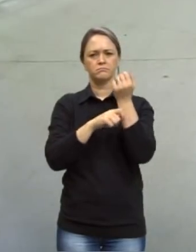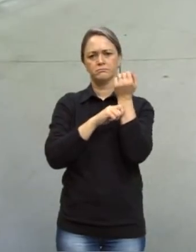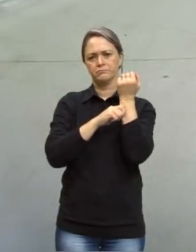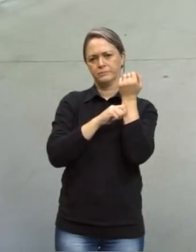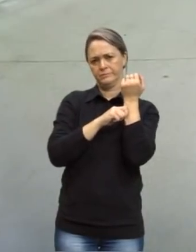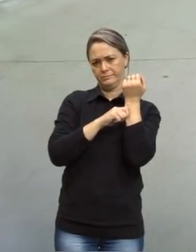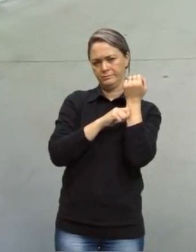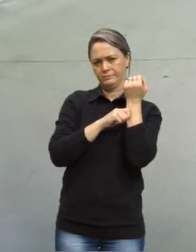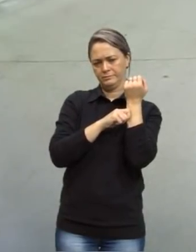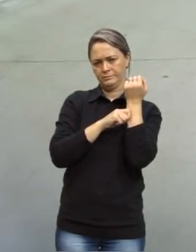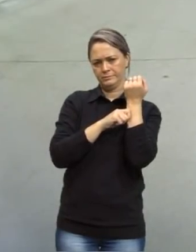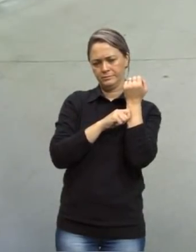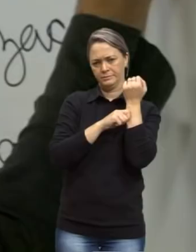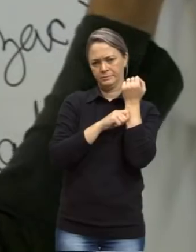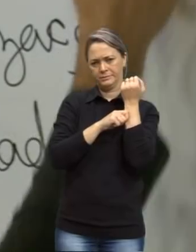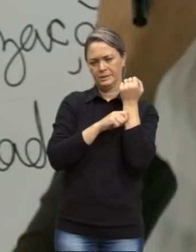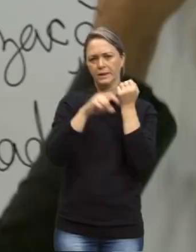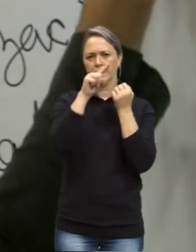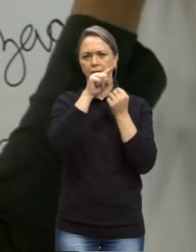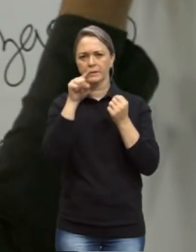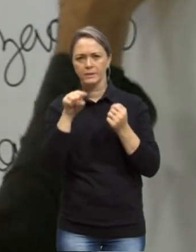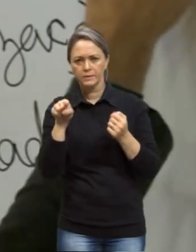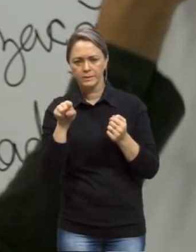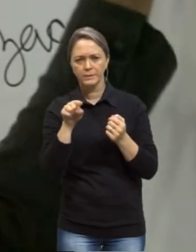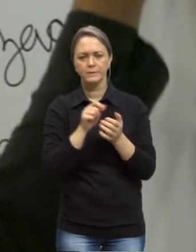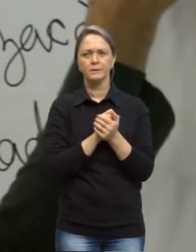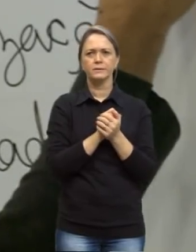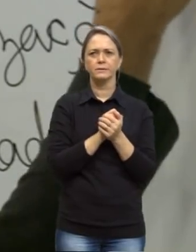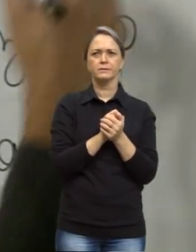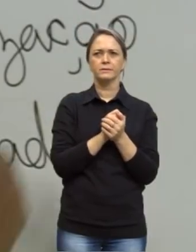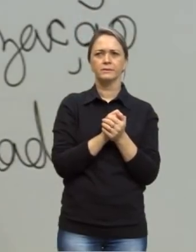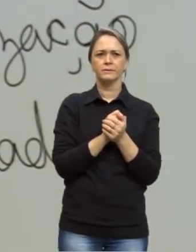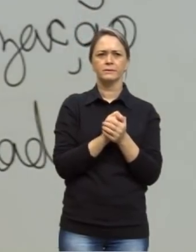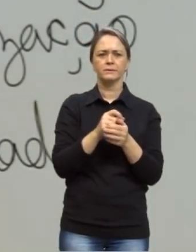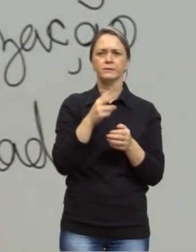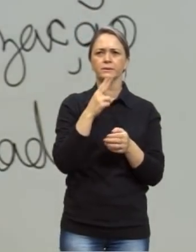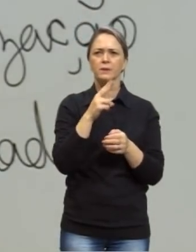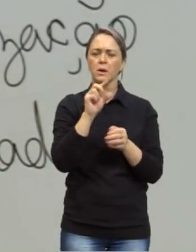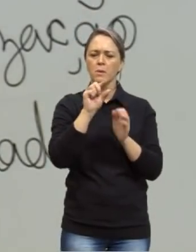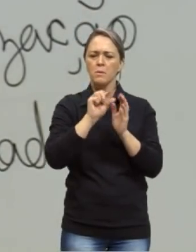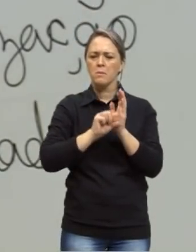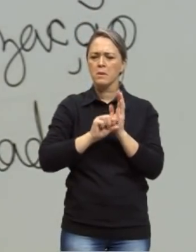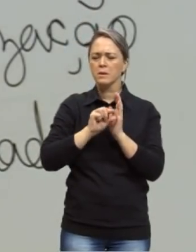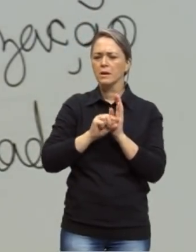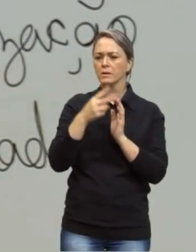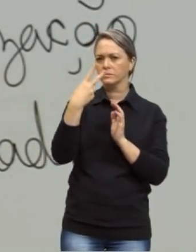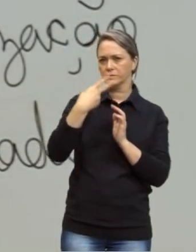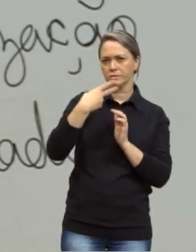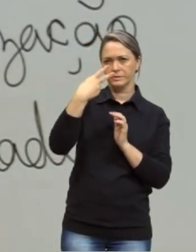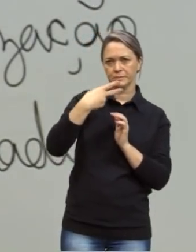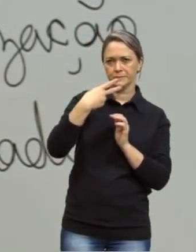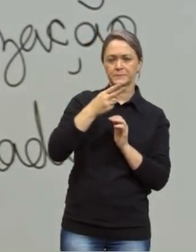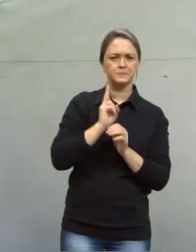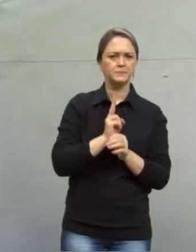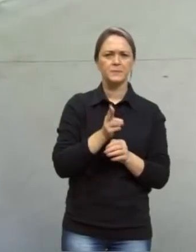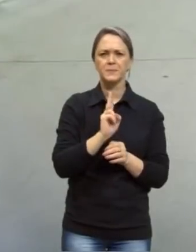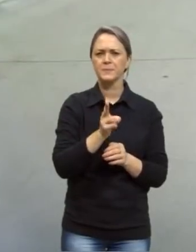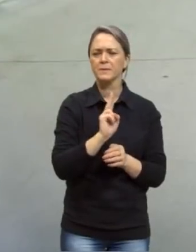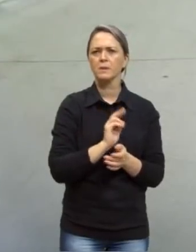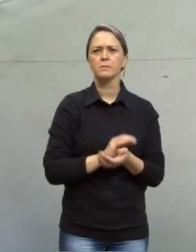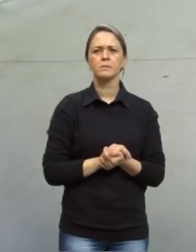massa e o número atômico sempre o número atômico será o menor no meu entre os dois tá